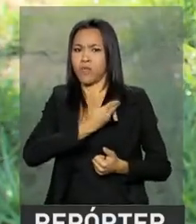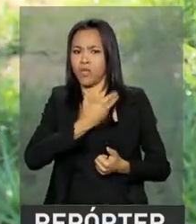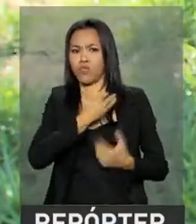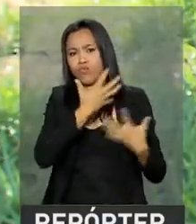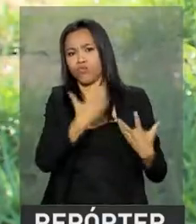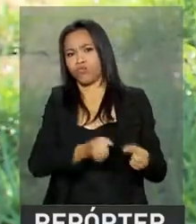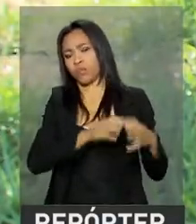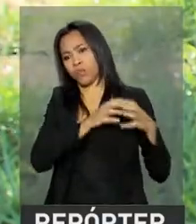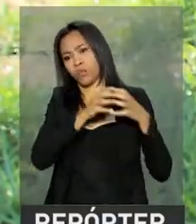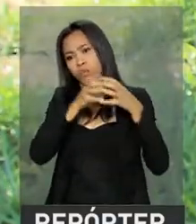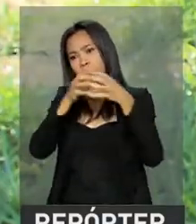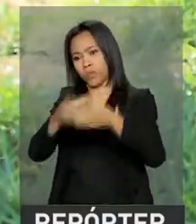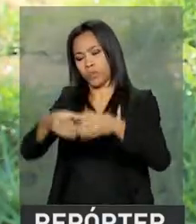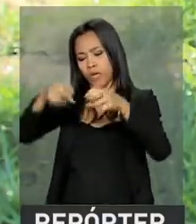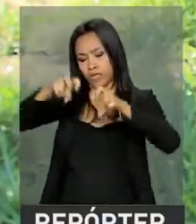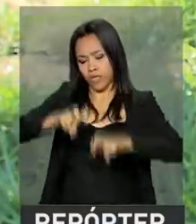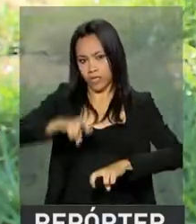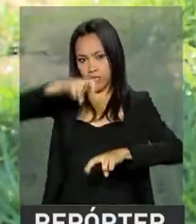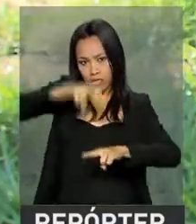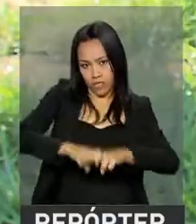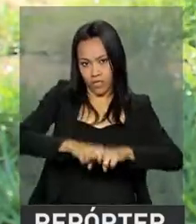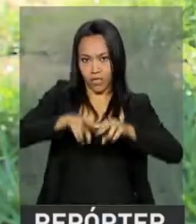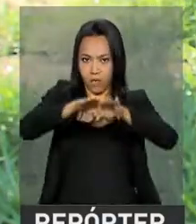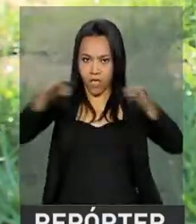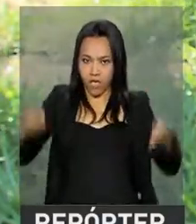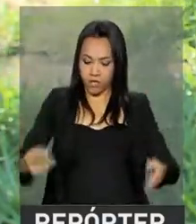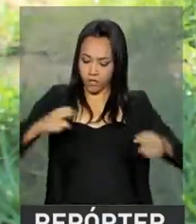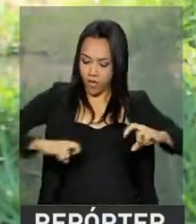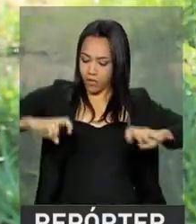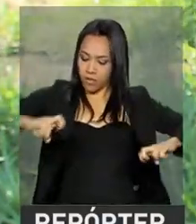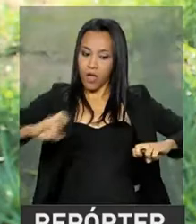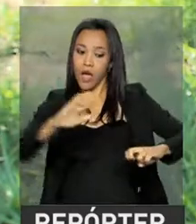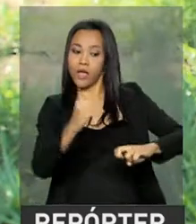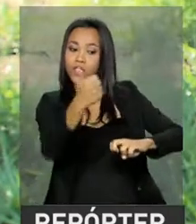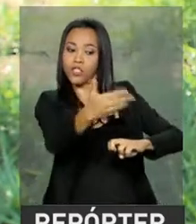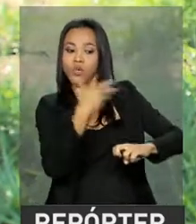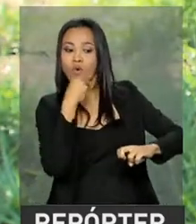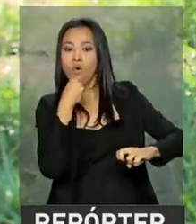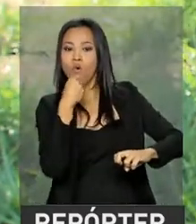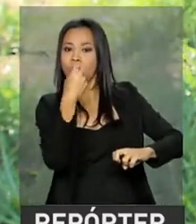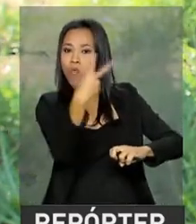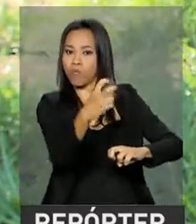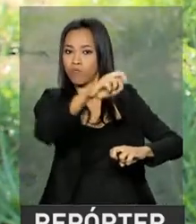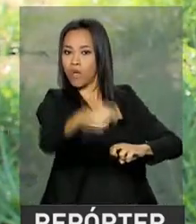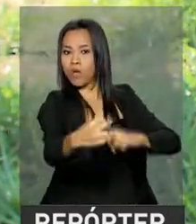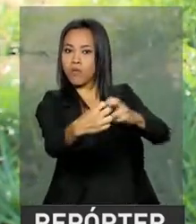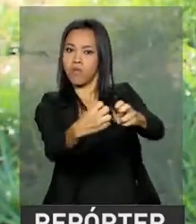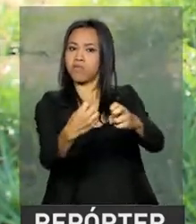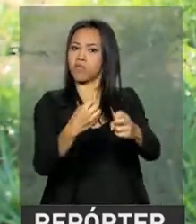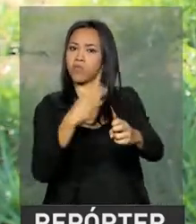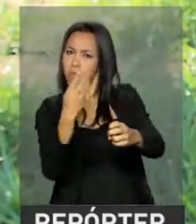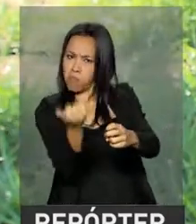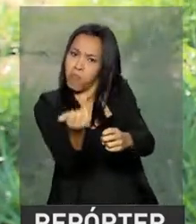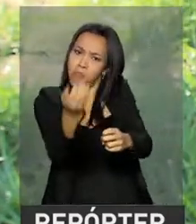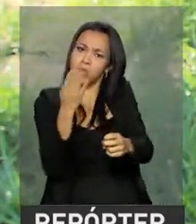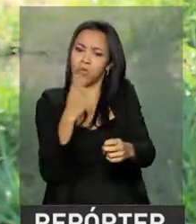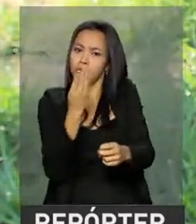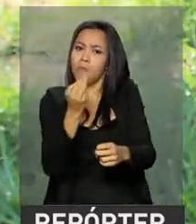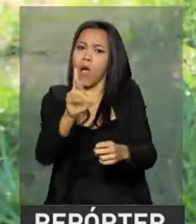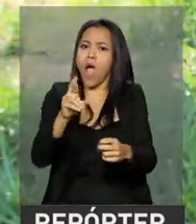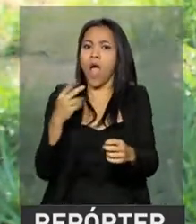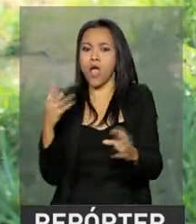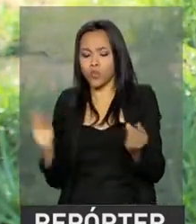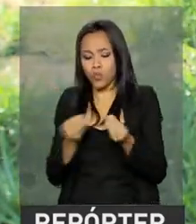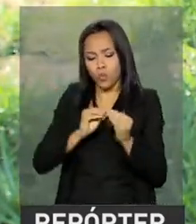lá, e a gente sentou numa mesa e do lado da nossa mesa tinham só dois senhores, era a galera que estava no bar. E eu via que toda vez que eu beijava